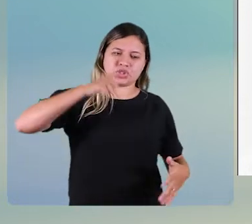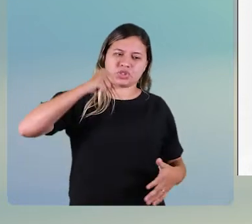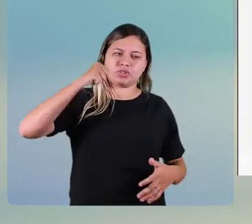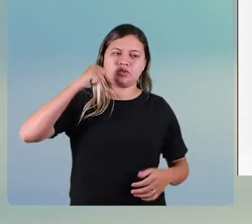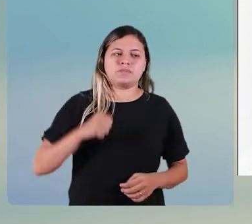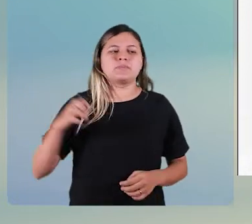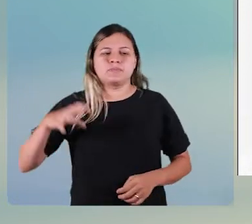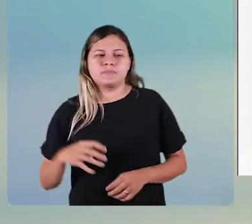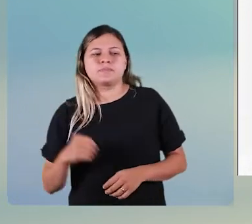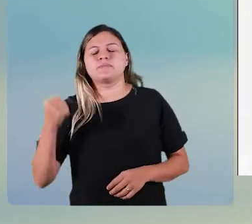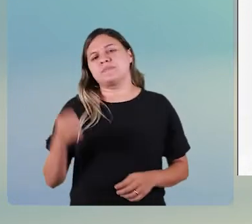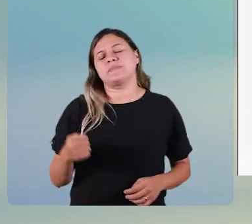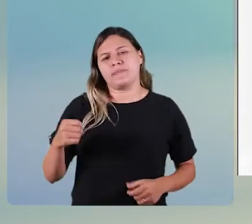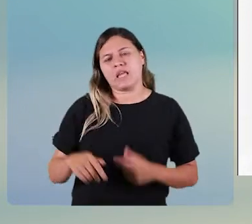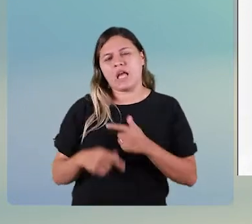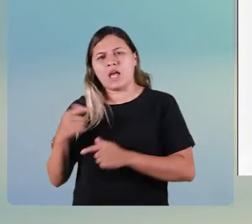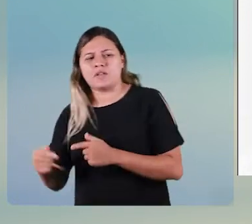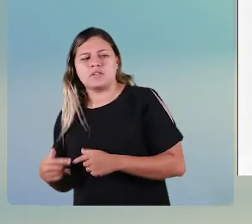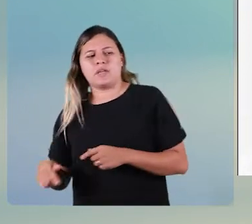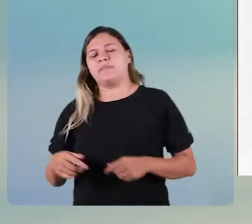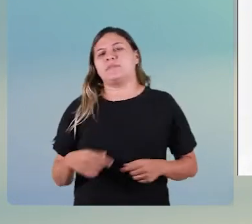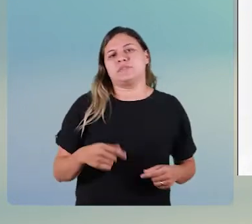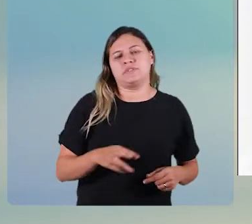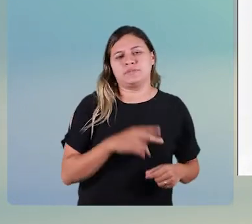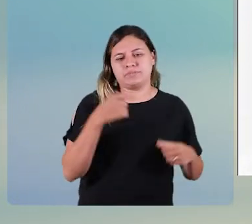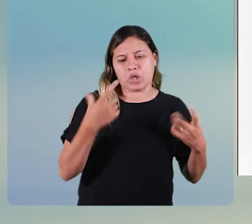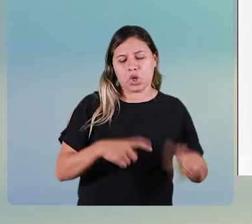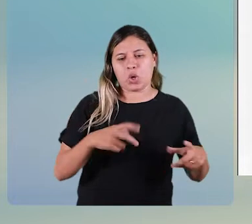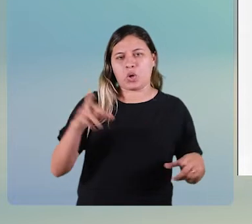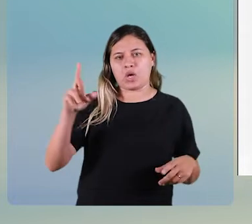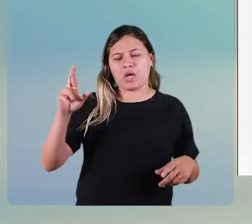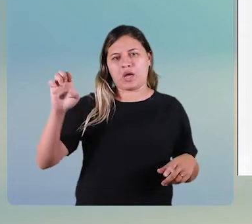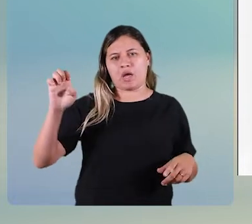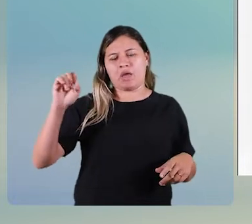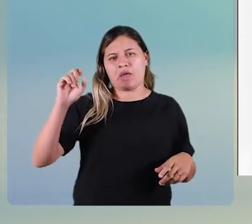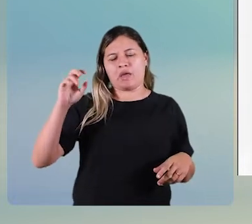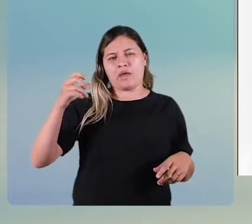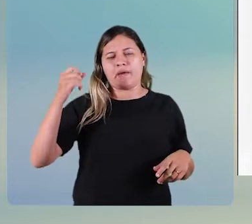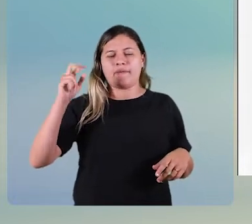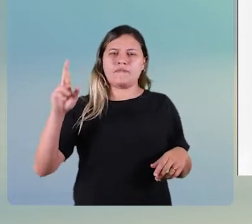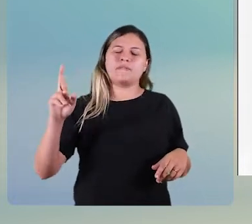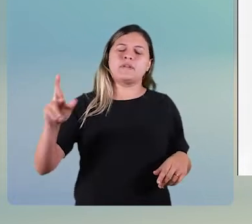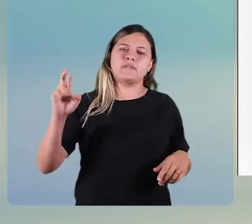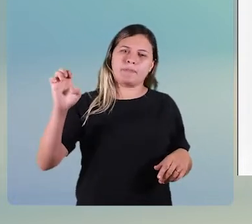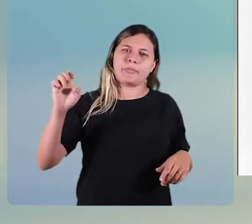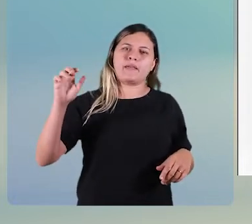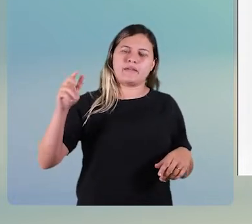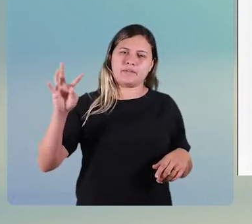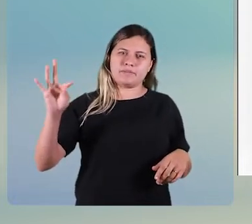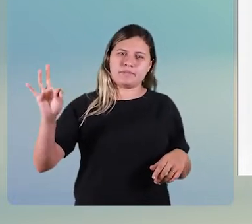né, da sua forma bruta, e depois ele vai para a refinaria, onde ele vai ser separado, suas frações vão ser